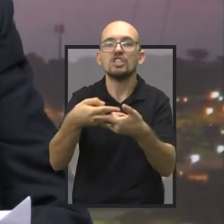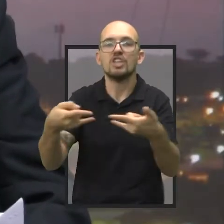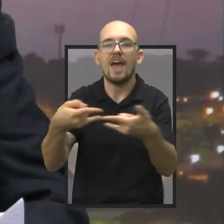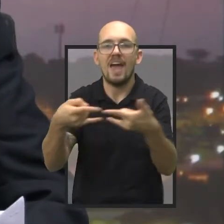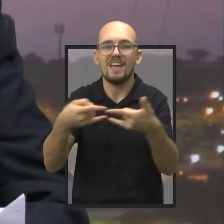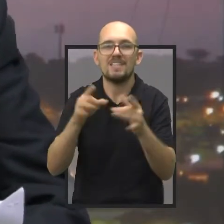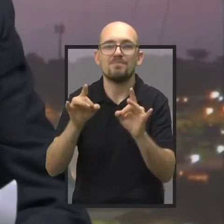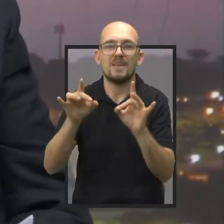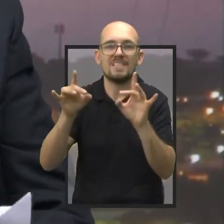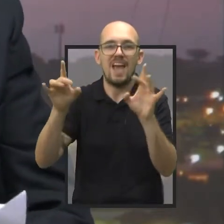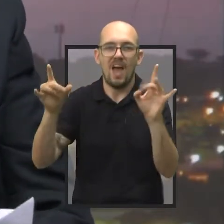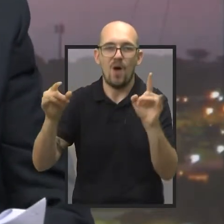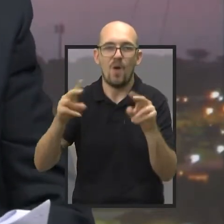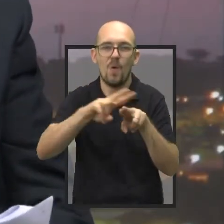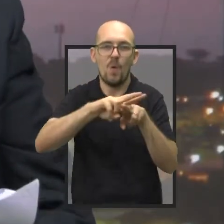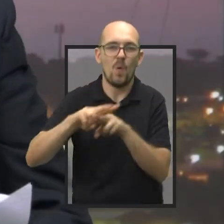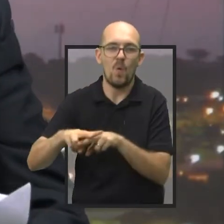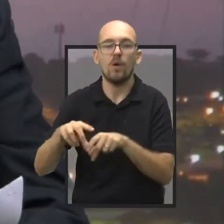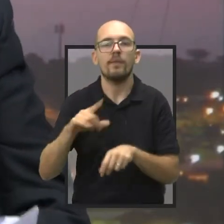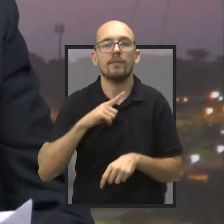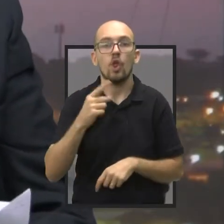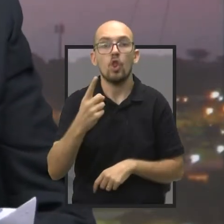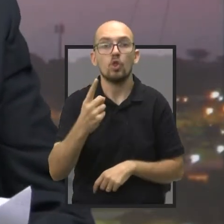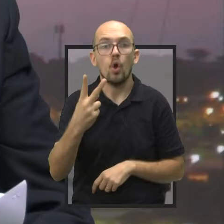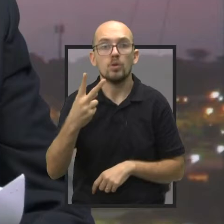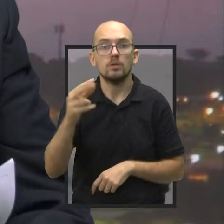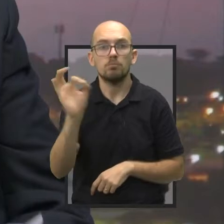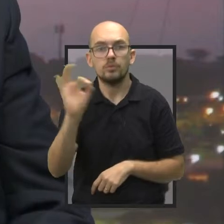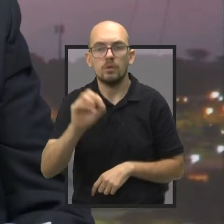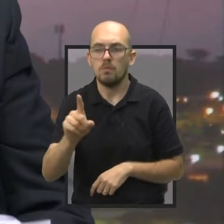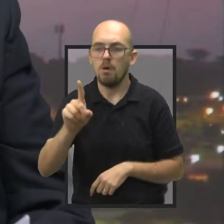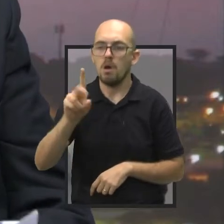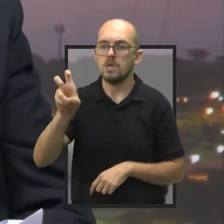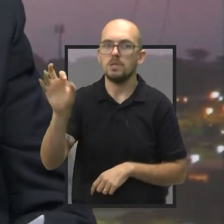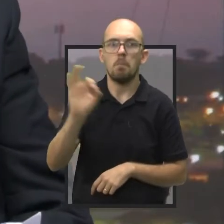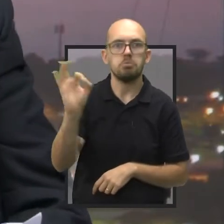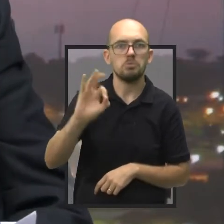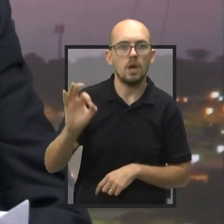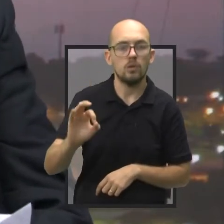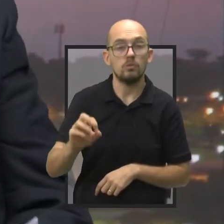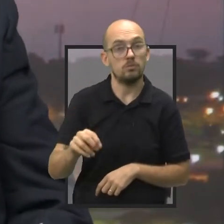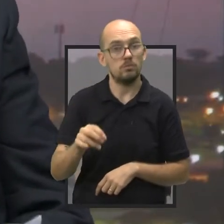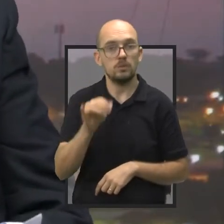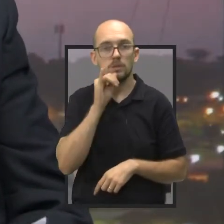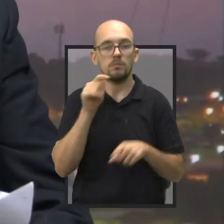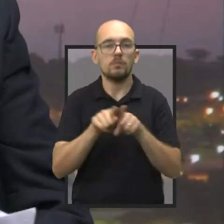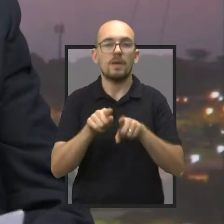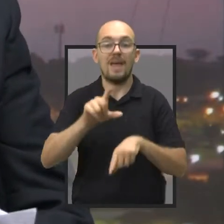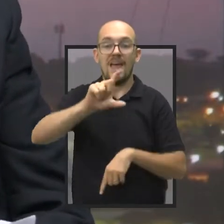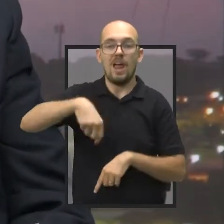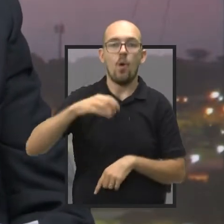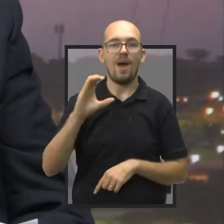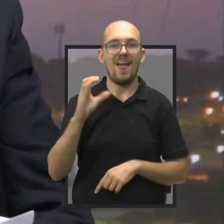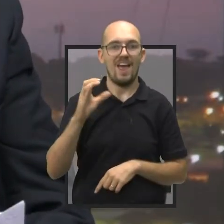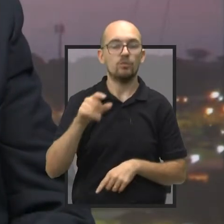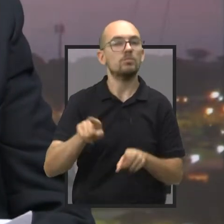de 11%, 12%, 15% em algumas instituições, cartão de crédito também,